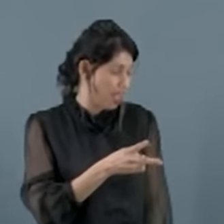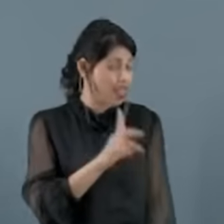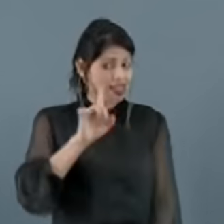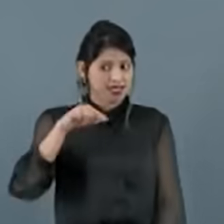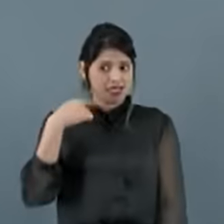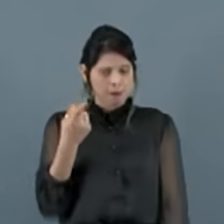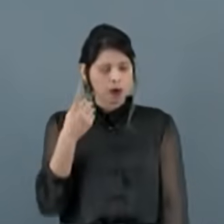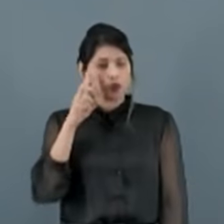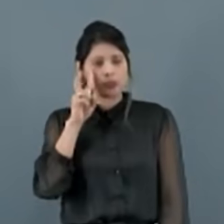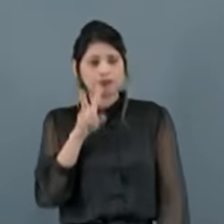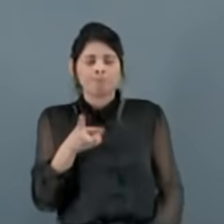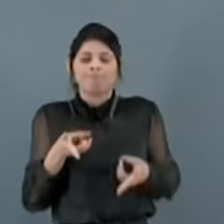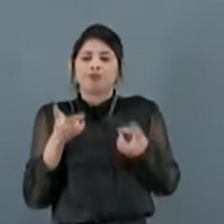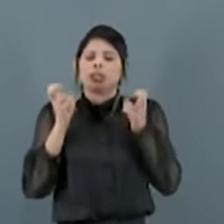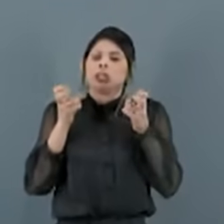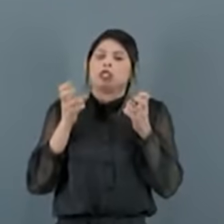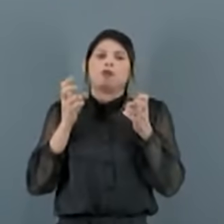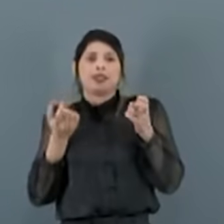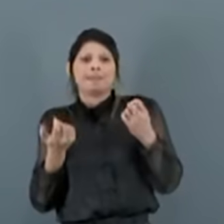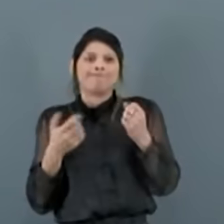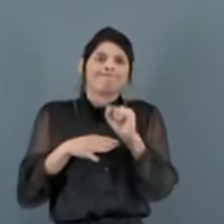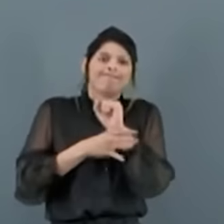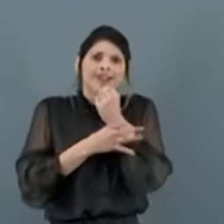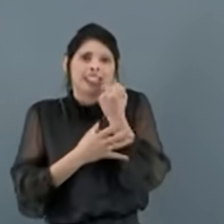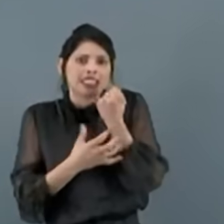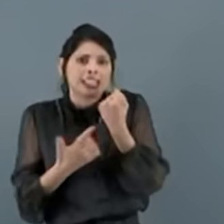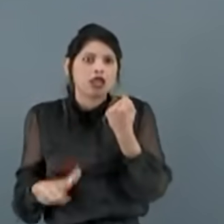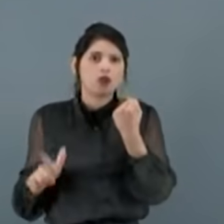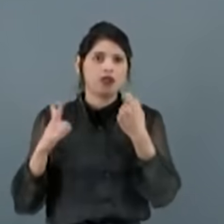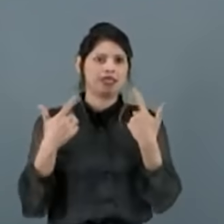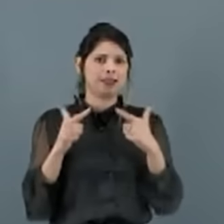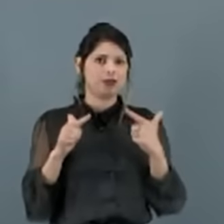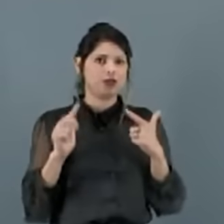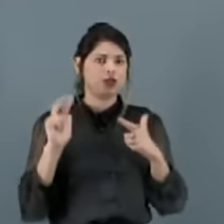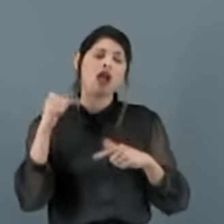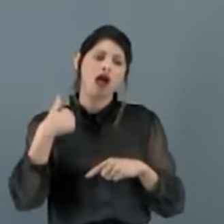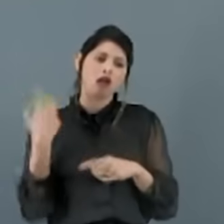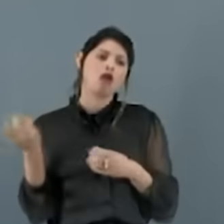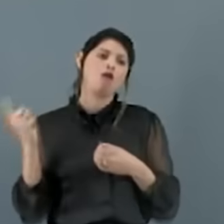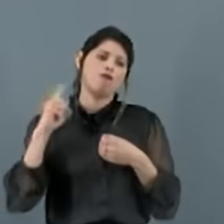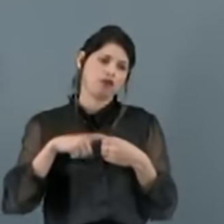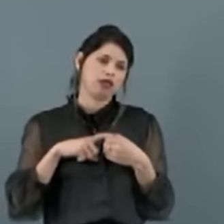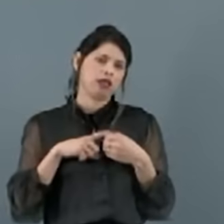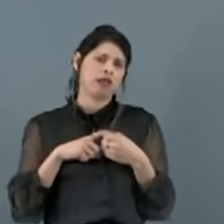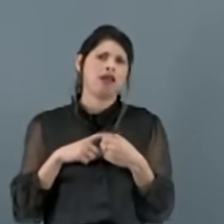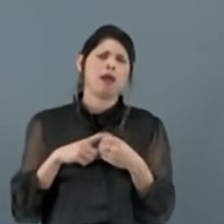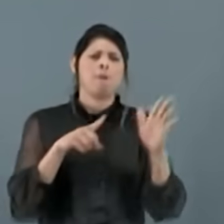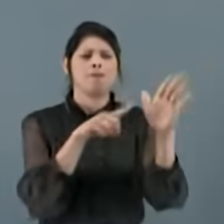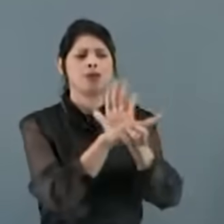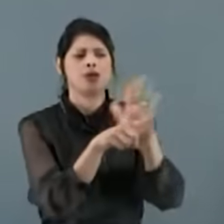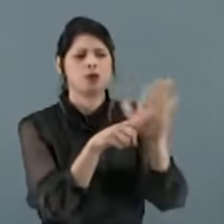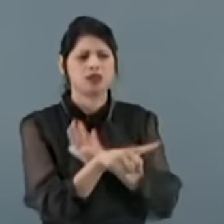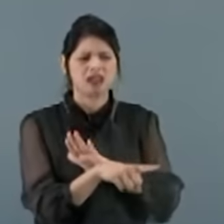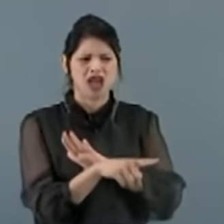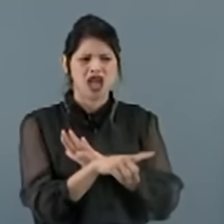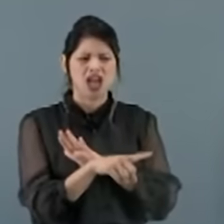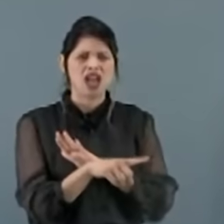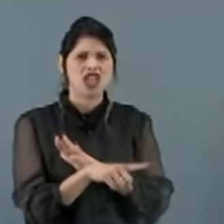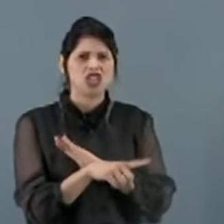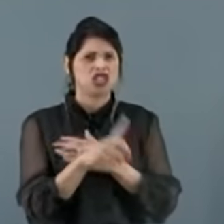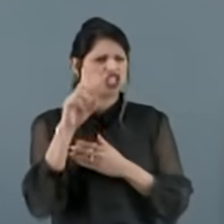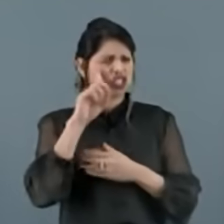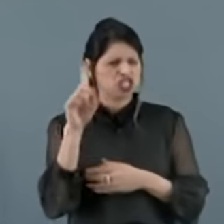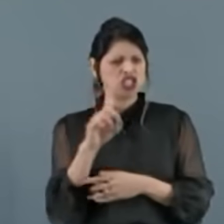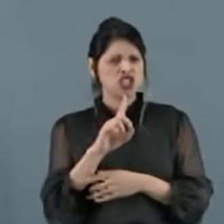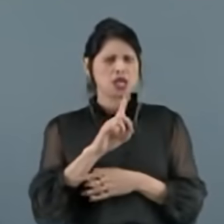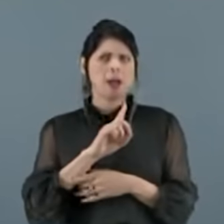era muito complicado e inseguro eu estar ali. Não volto mais. E uma pergunta: nesse dia foram presas mais de 1.500 pessoas, cerca de